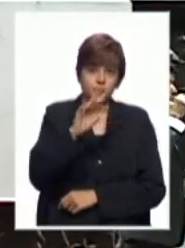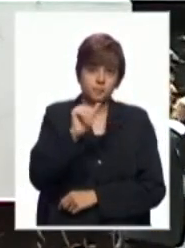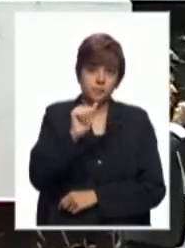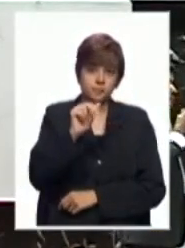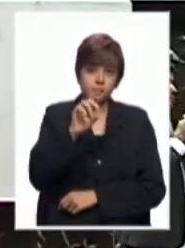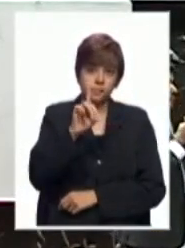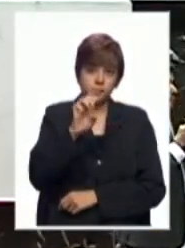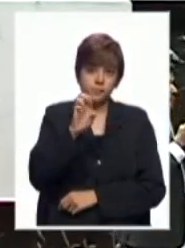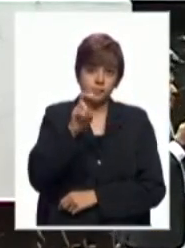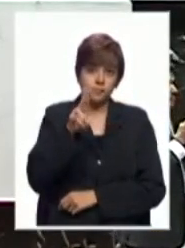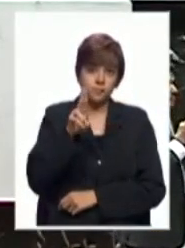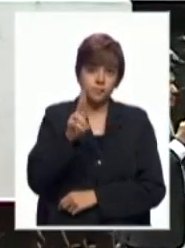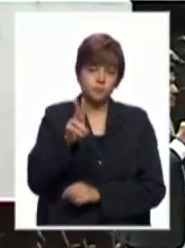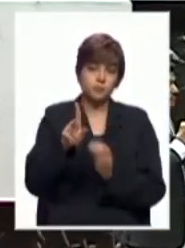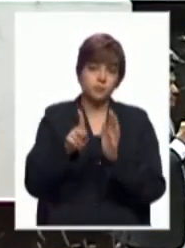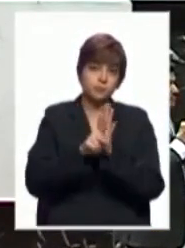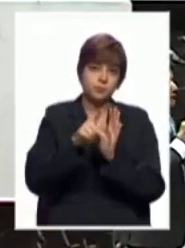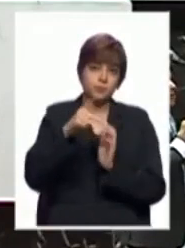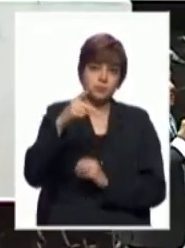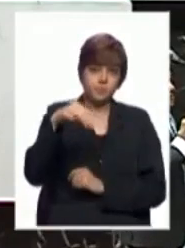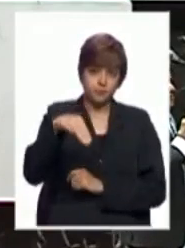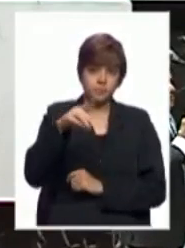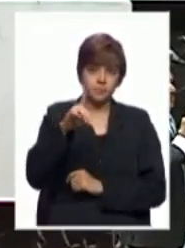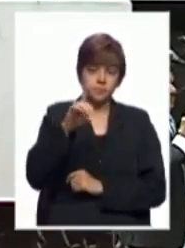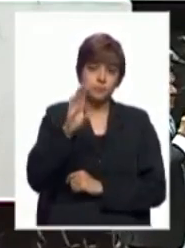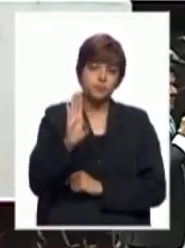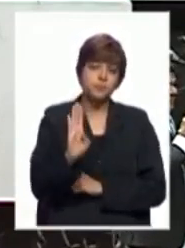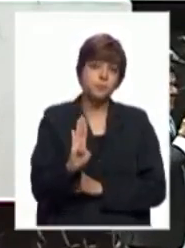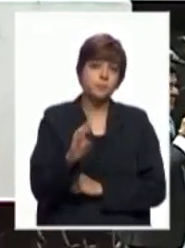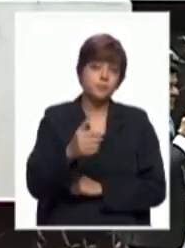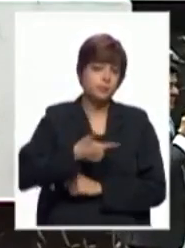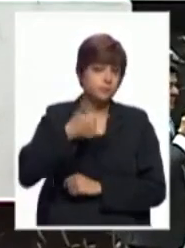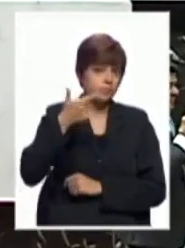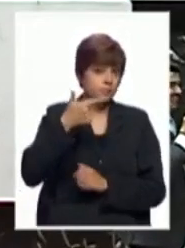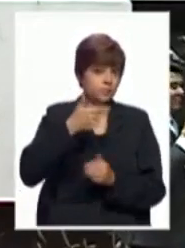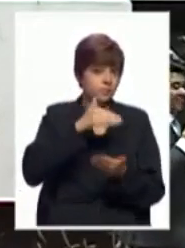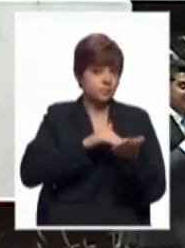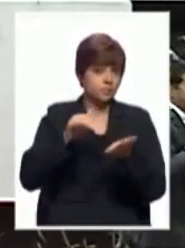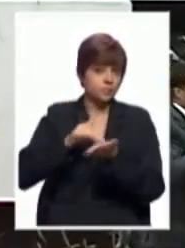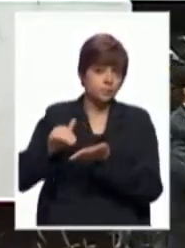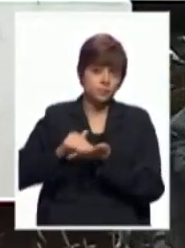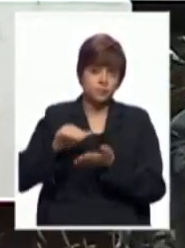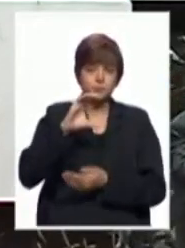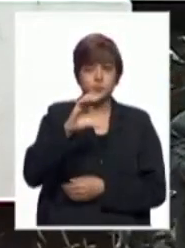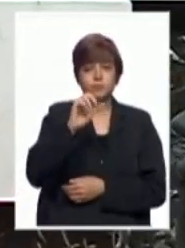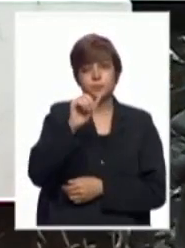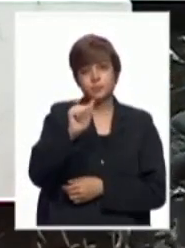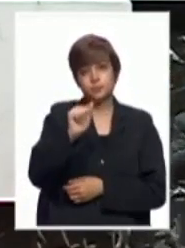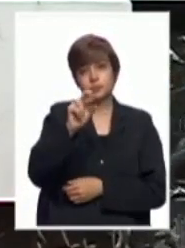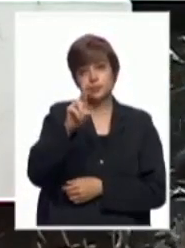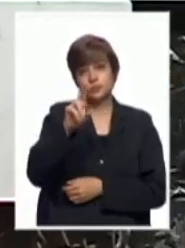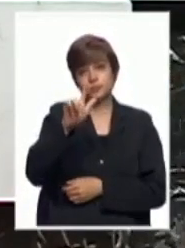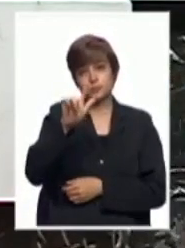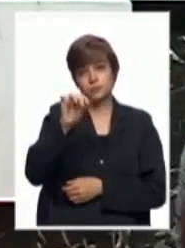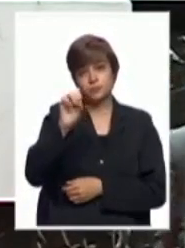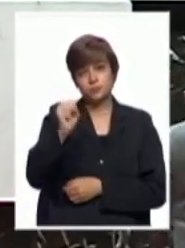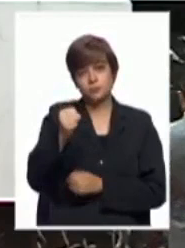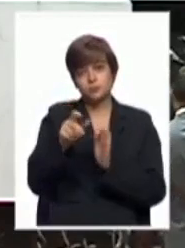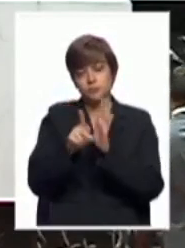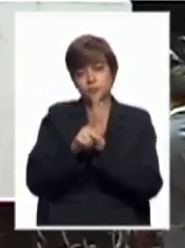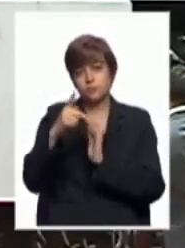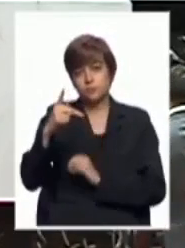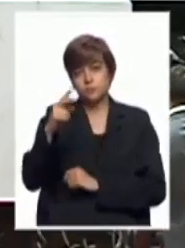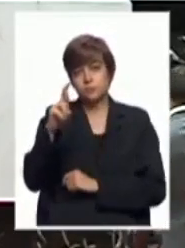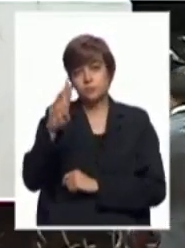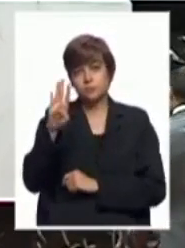Leite, do MDB. Ao cargo de segundo secretário concorre Carlos Henrique, do PRB,